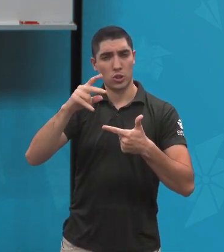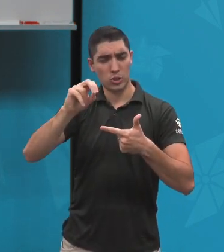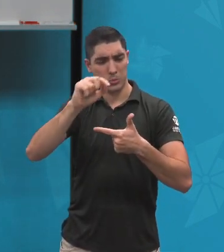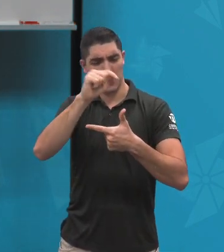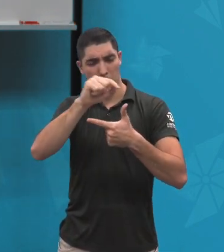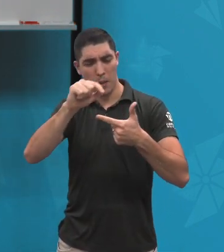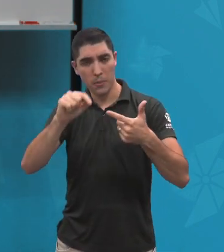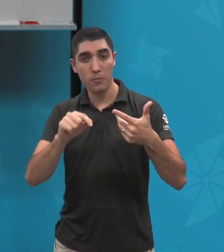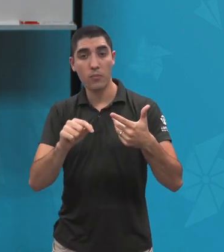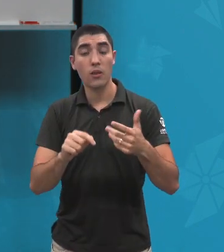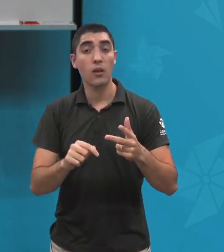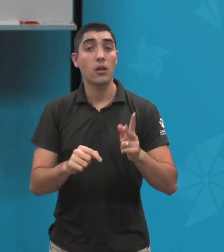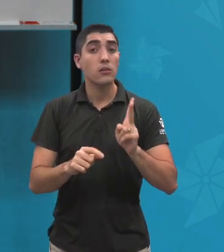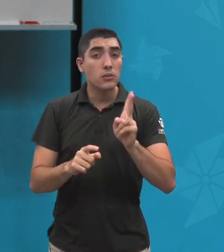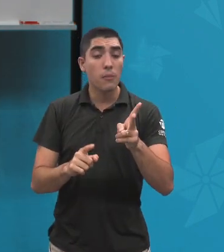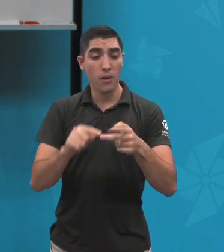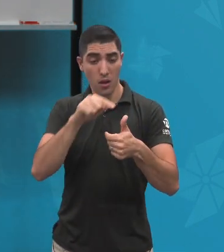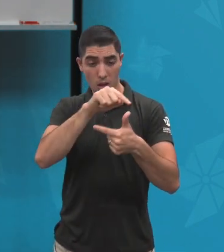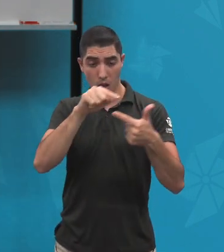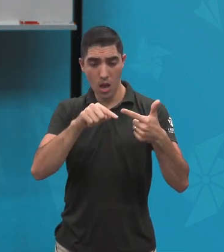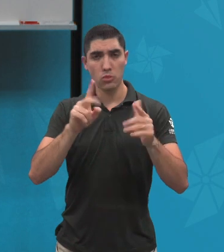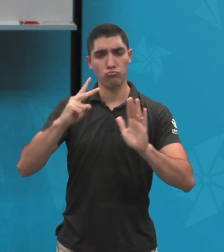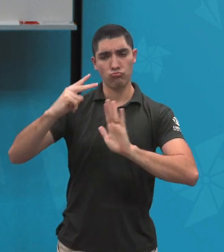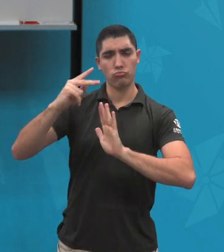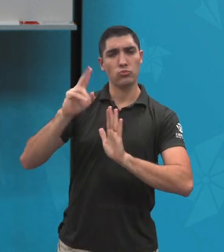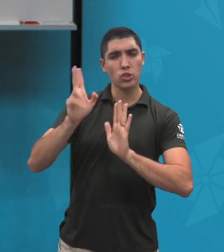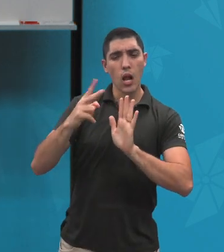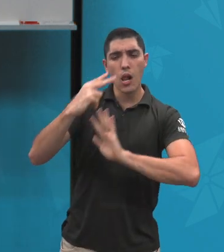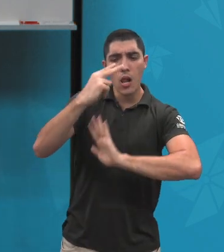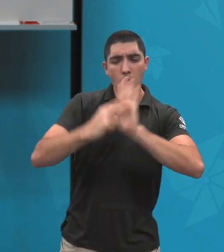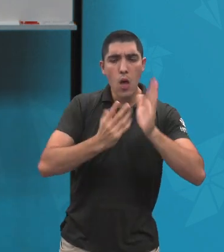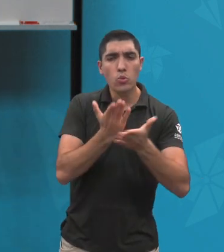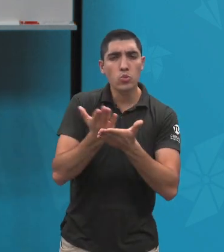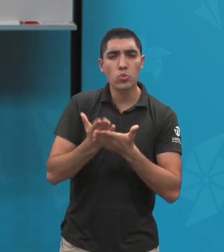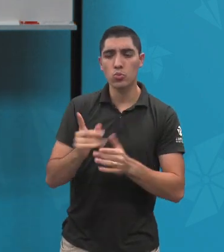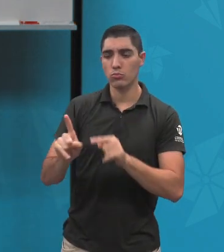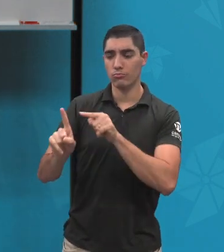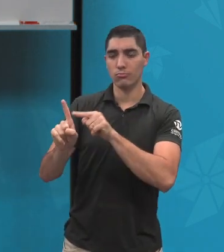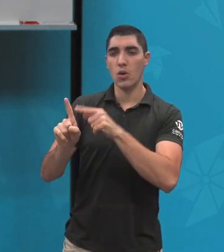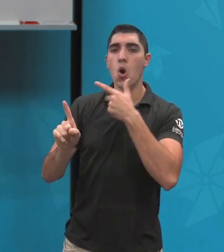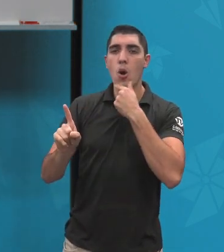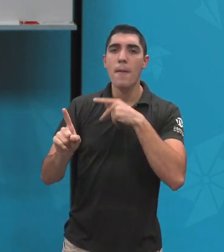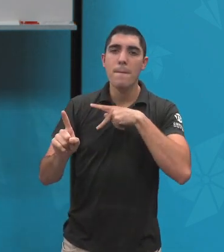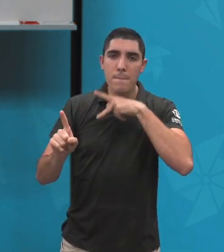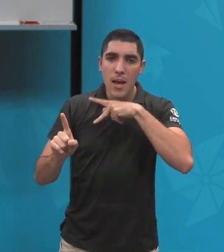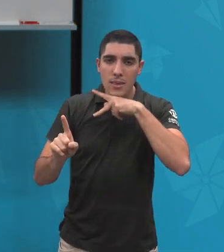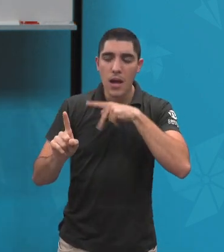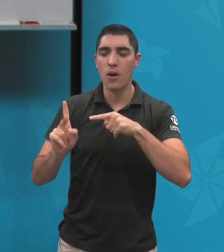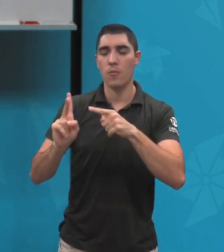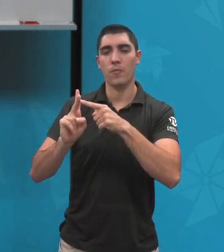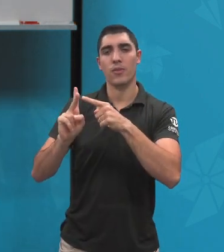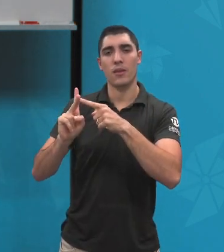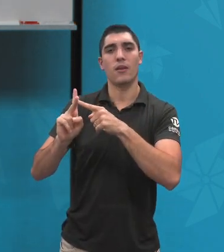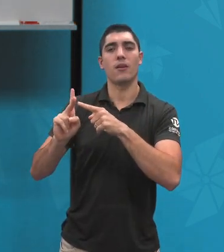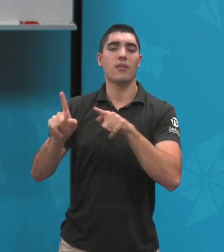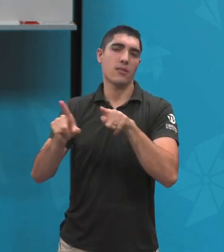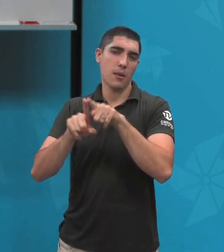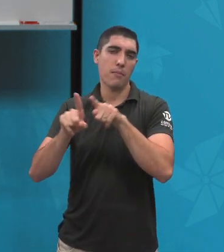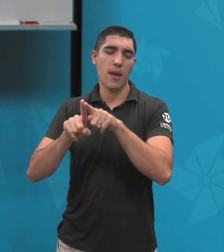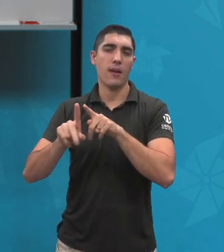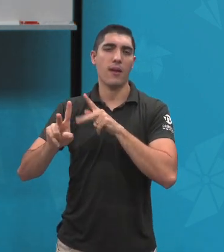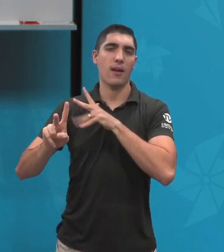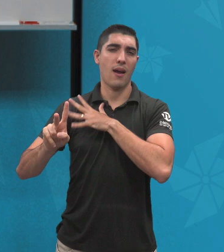pensamento, eles leram Platão, Aristóteles, eles se interessaram